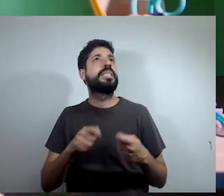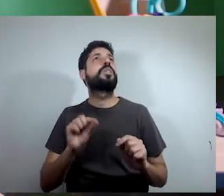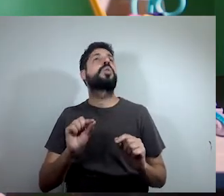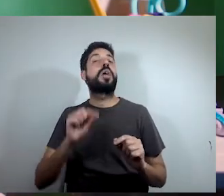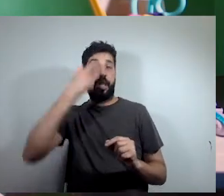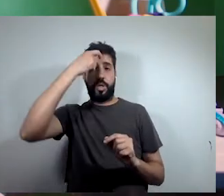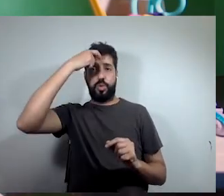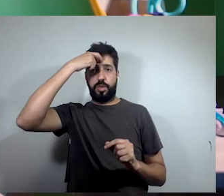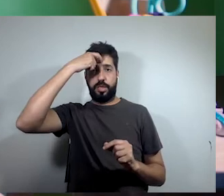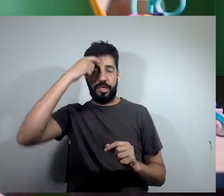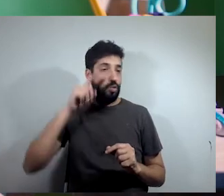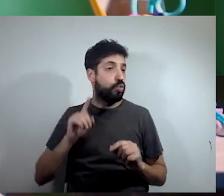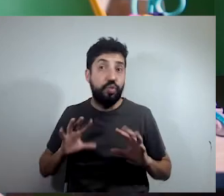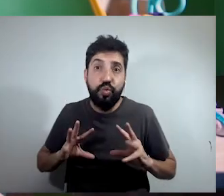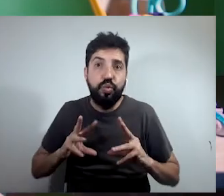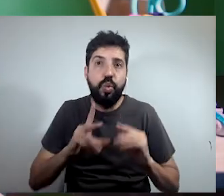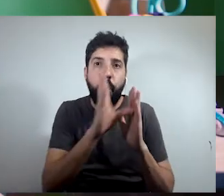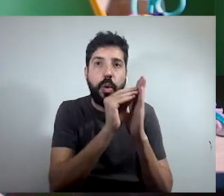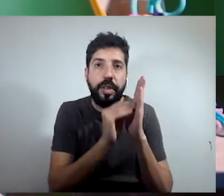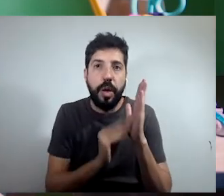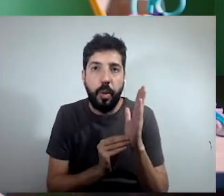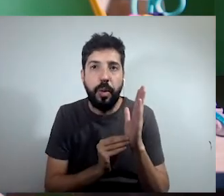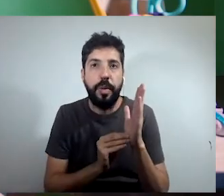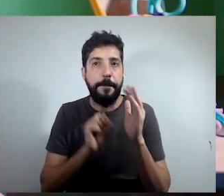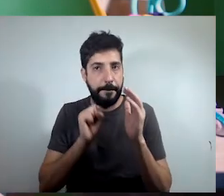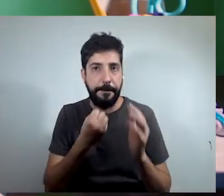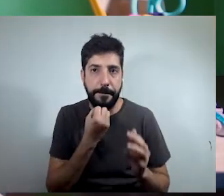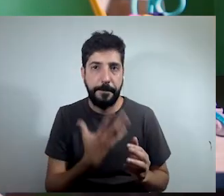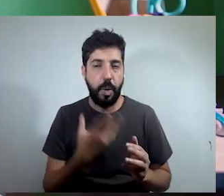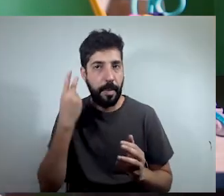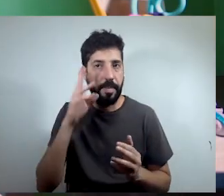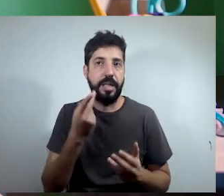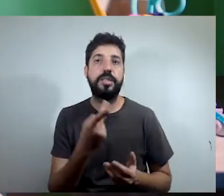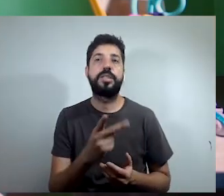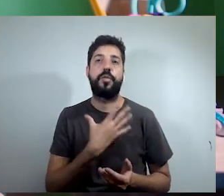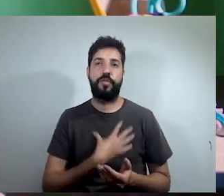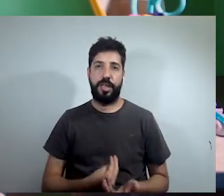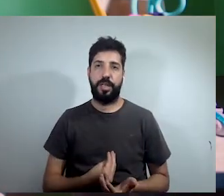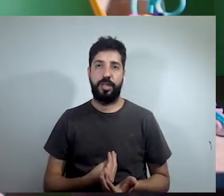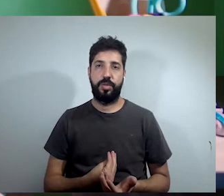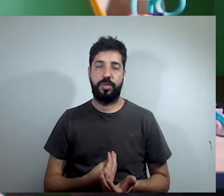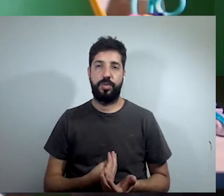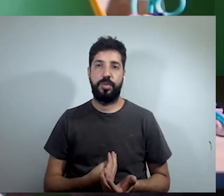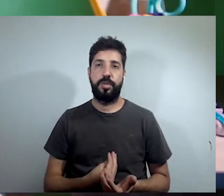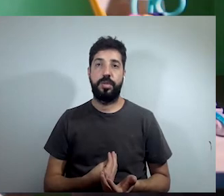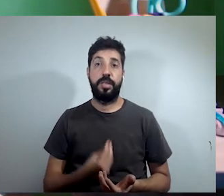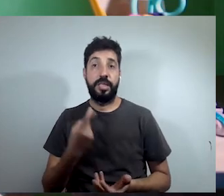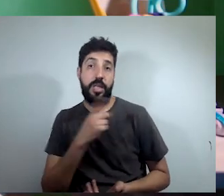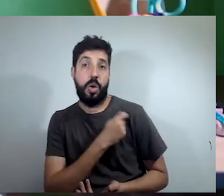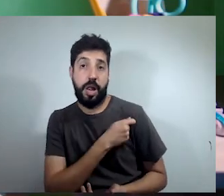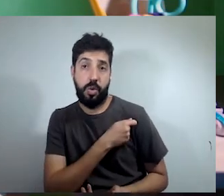de que não é todo conteúdo que pode ser bom para a sua filha, para o seu